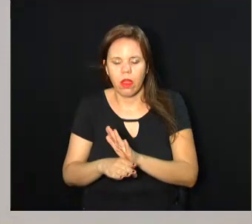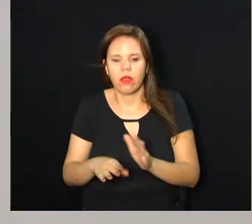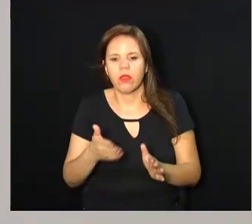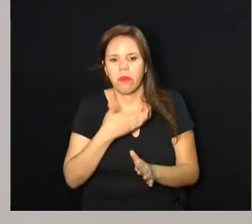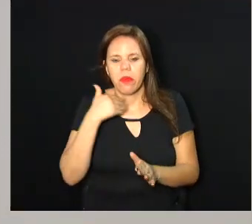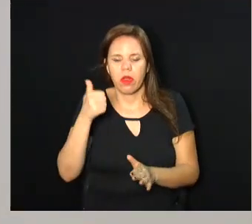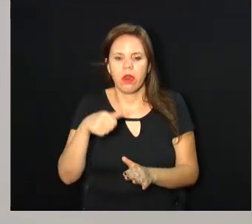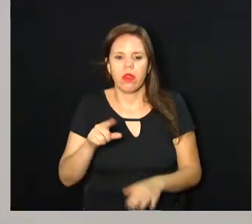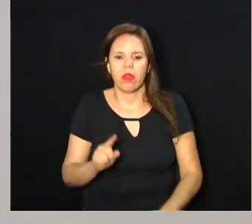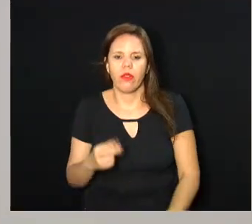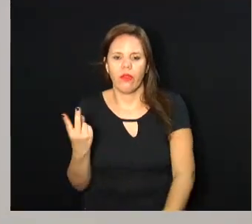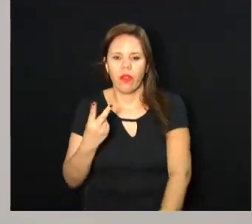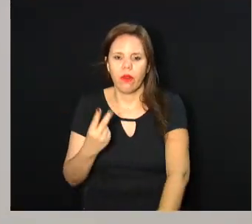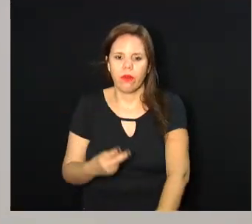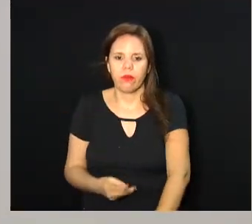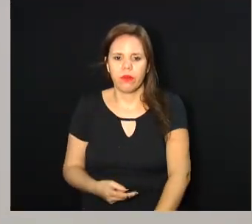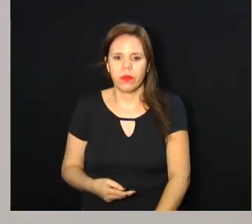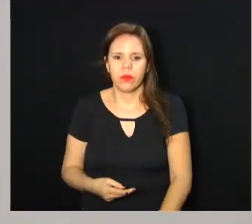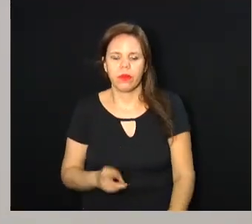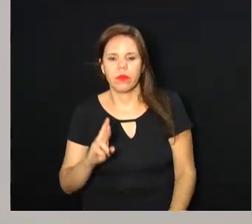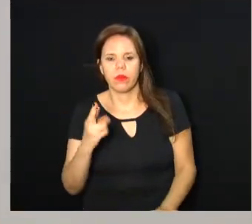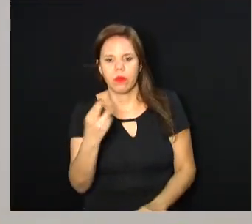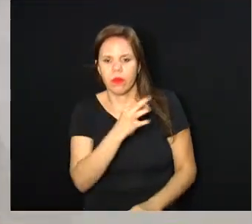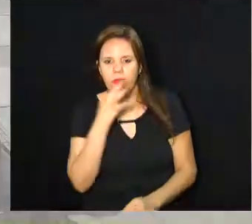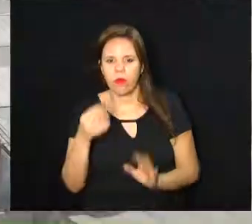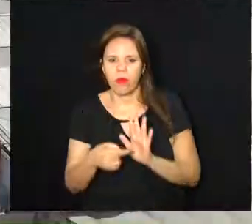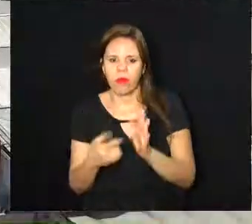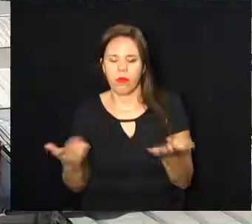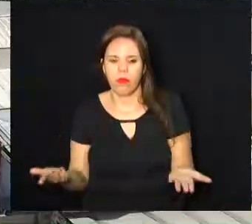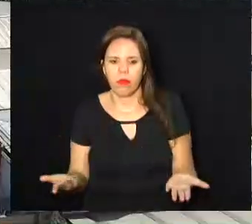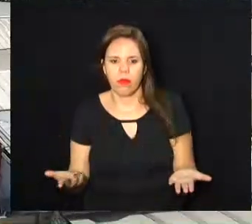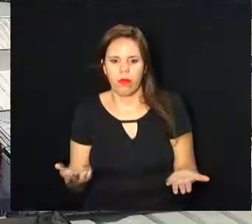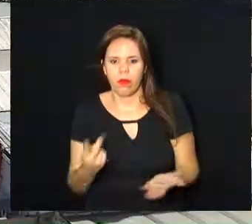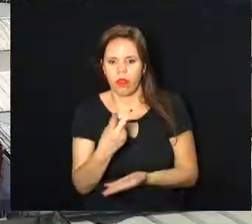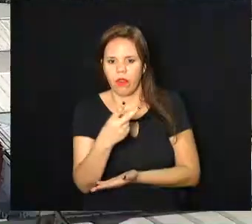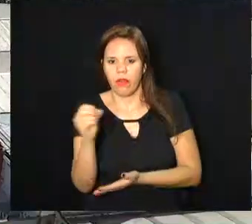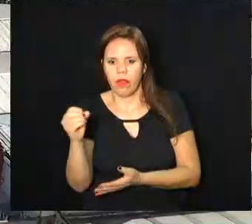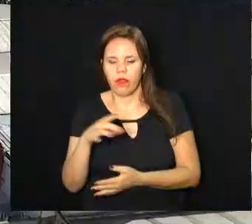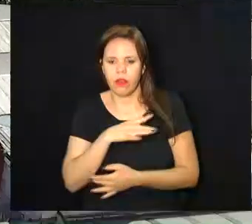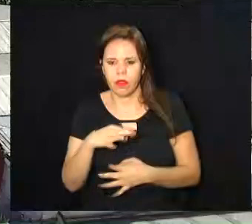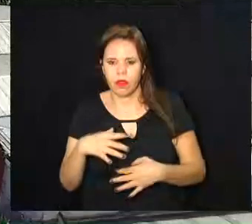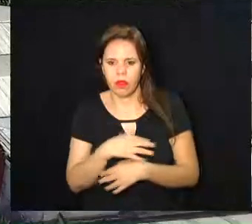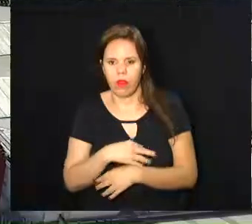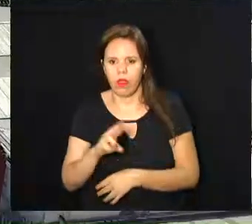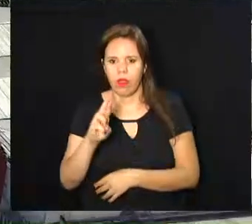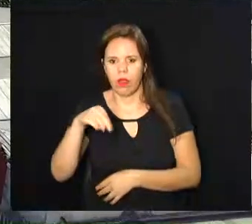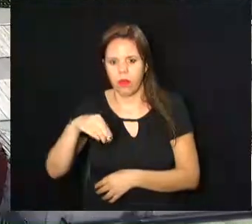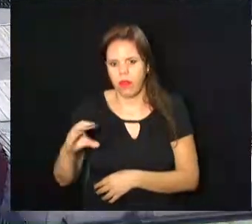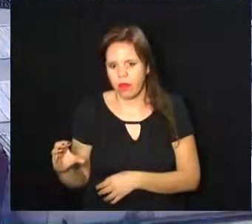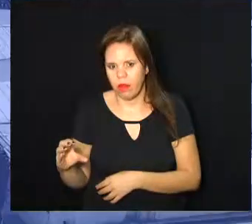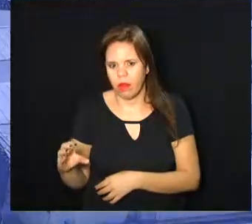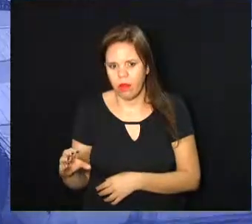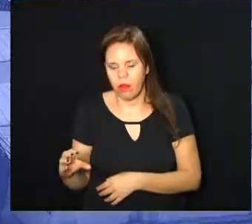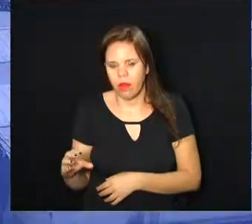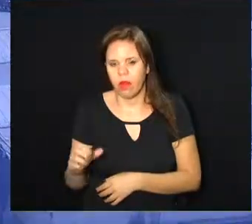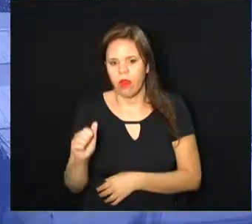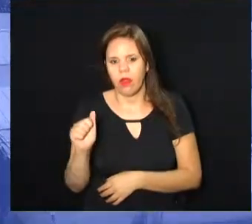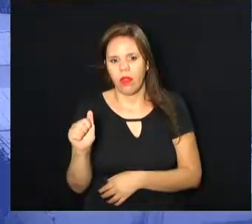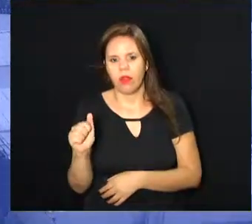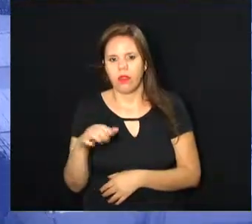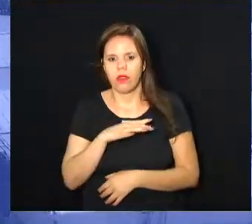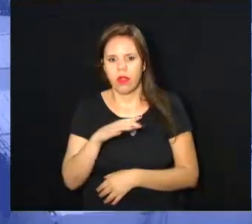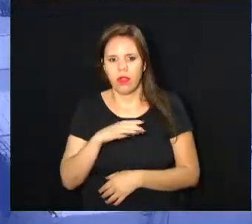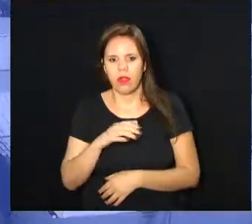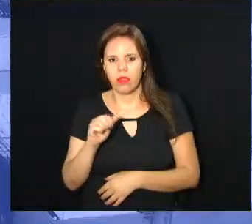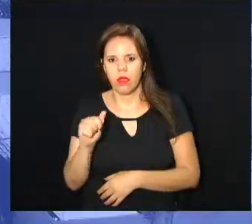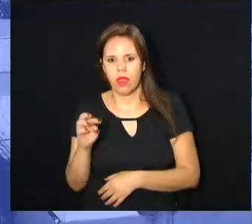melhorar ainda mais o valor. E os resultados estão aí. No ranking das 20 cidades da RMC, Arthur Nogueira é apontada como a